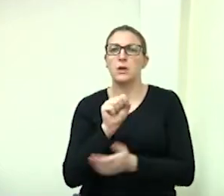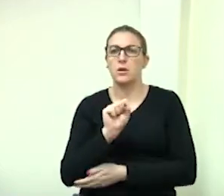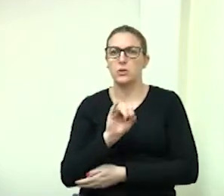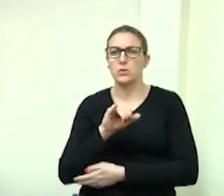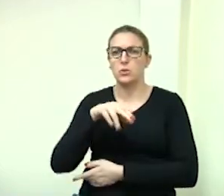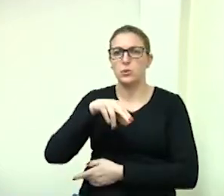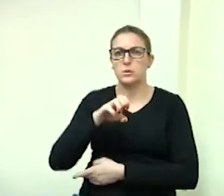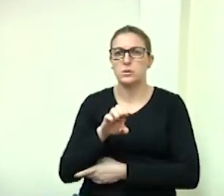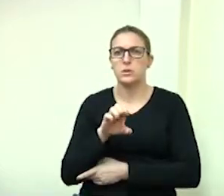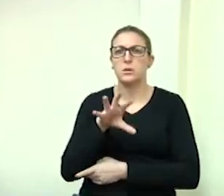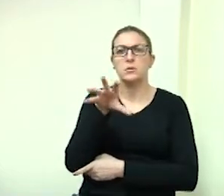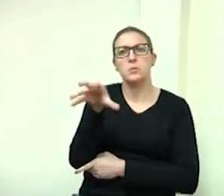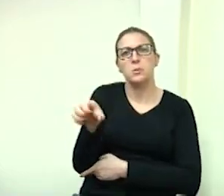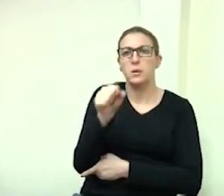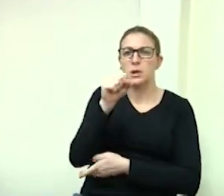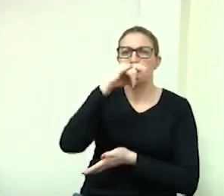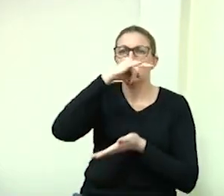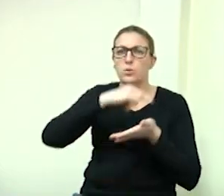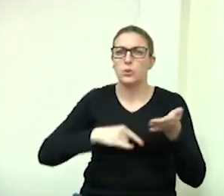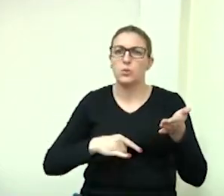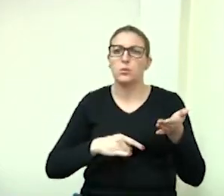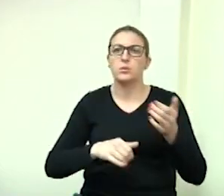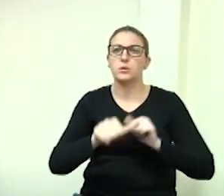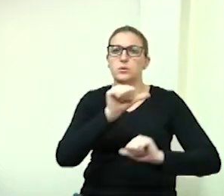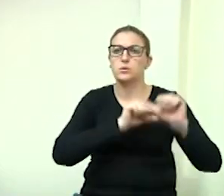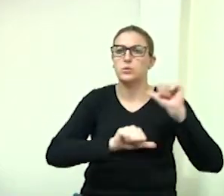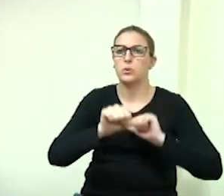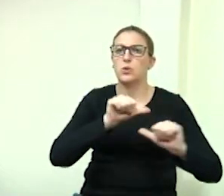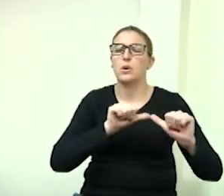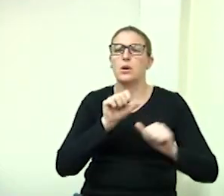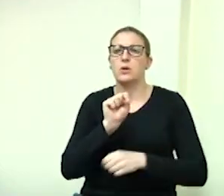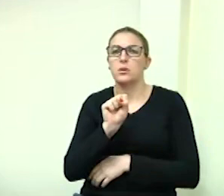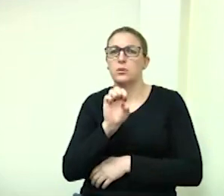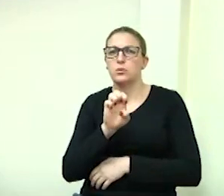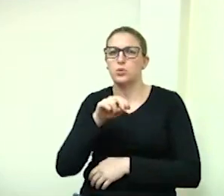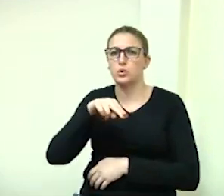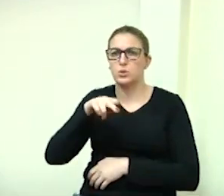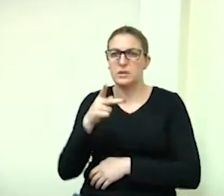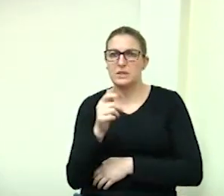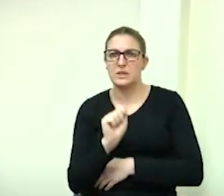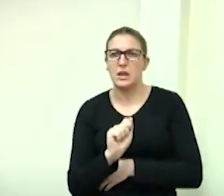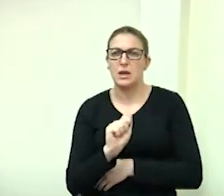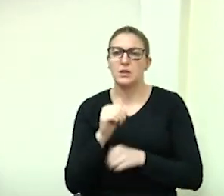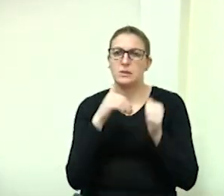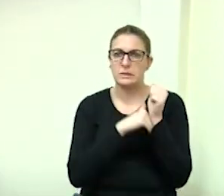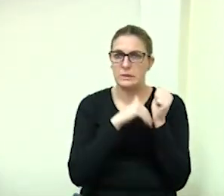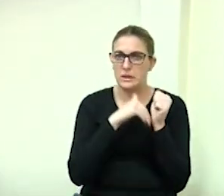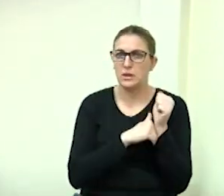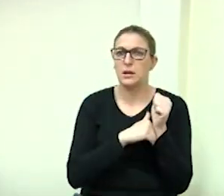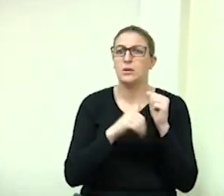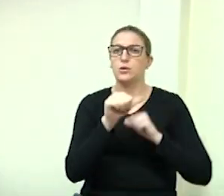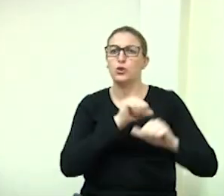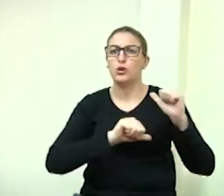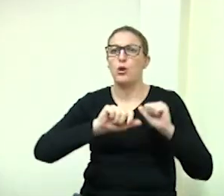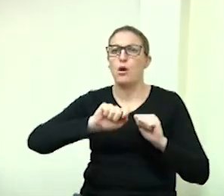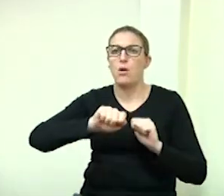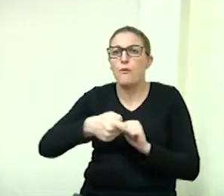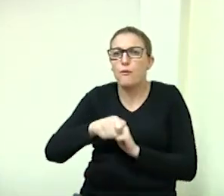documentos trocando as senhas trocando a fechadura do cine